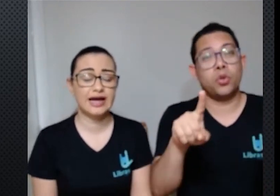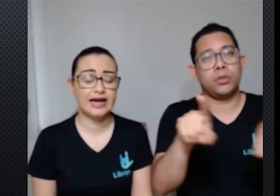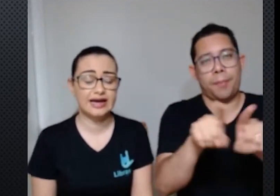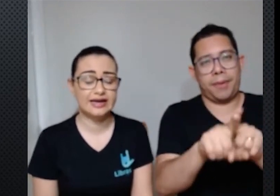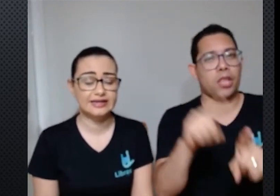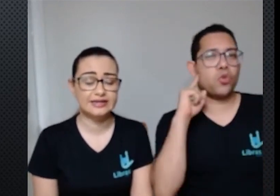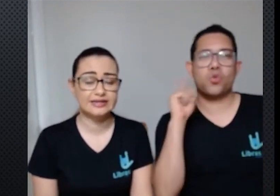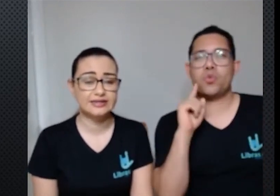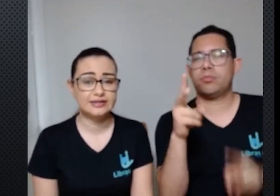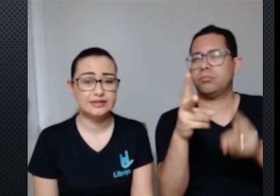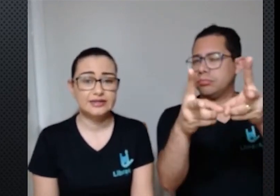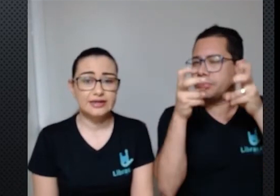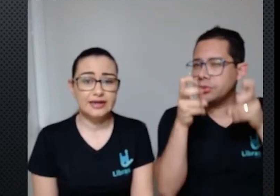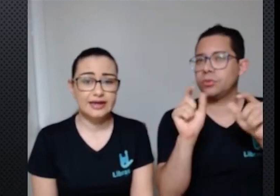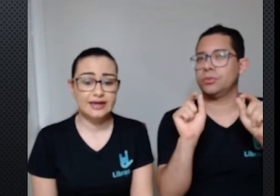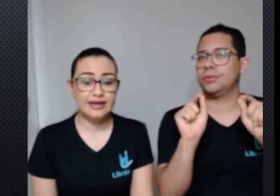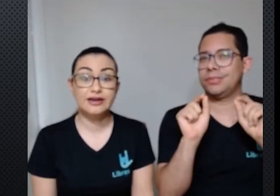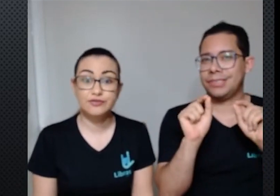gente tá